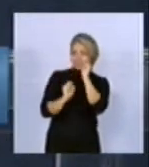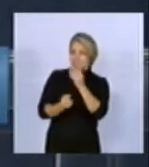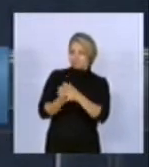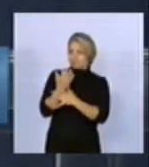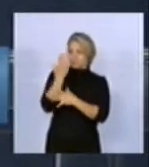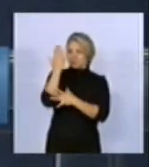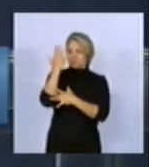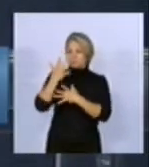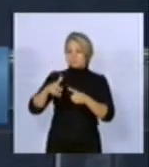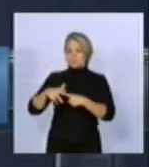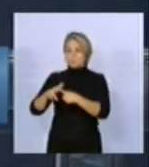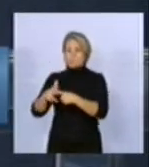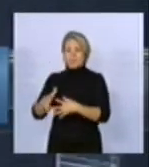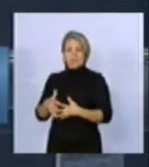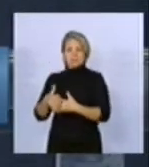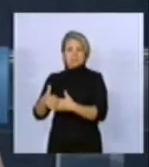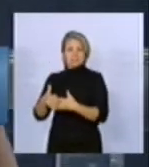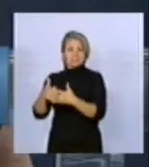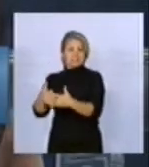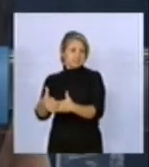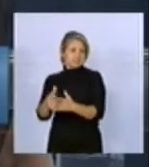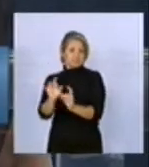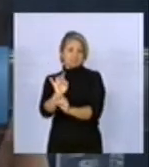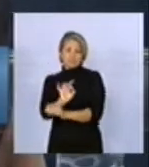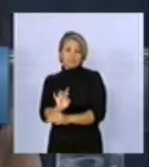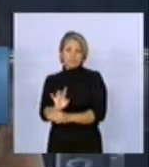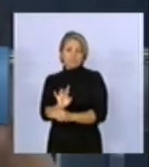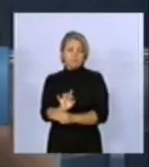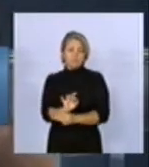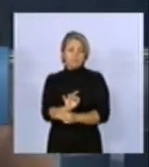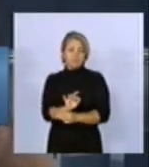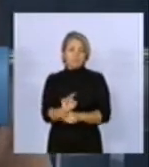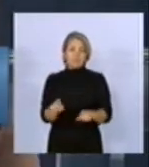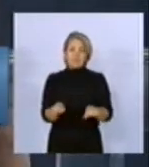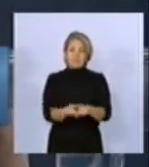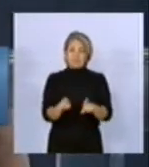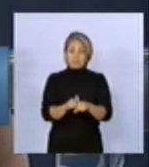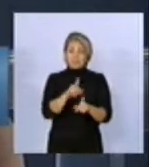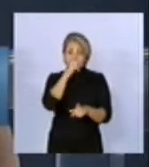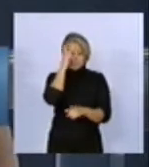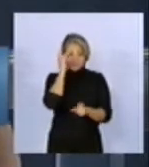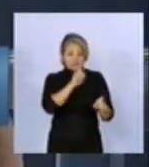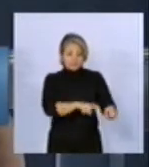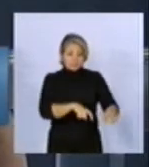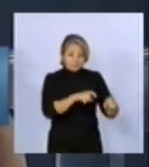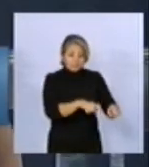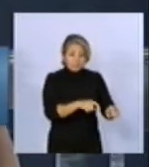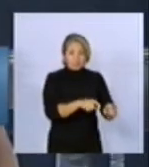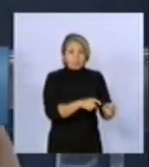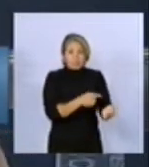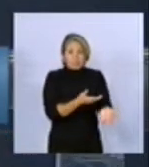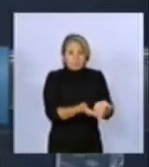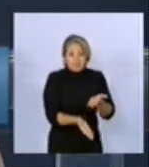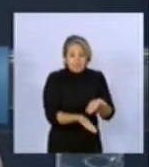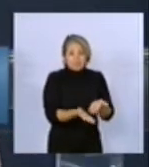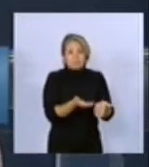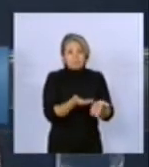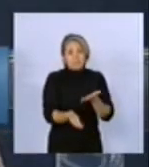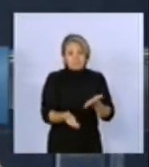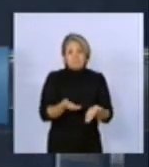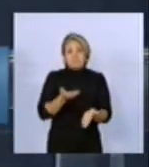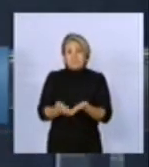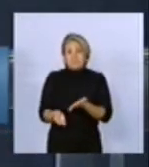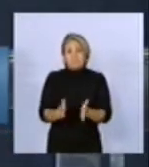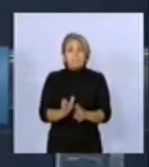produtoras grandes fábricas de máquinas e os produtores estão cada vez mais pobres